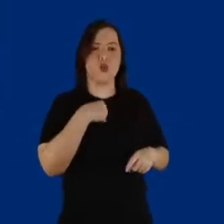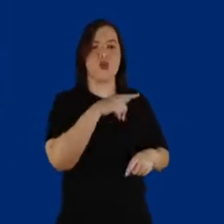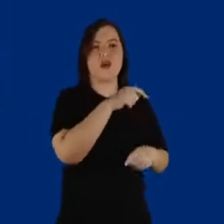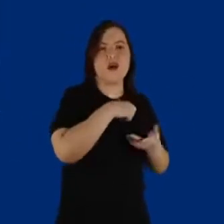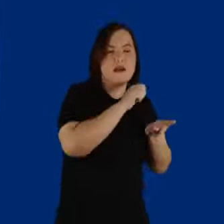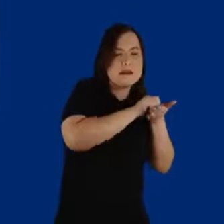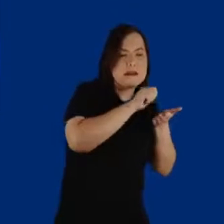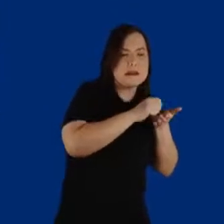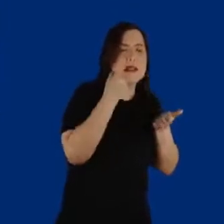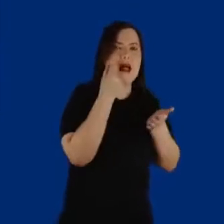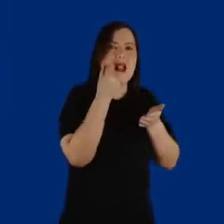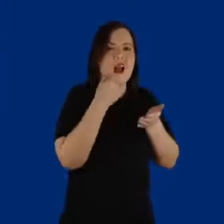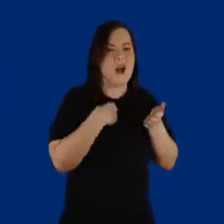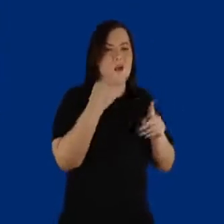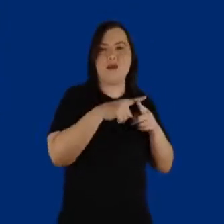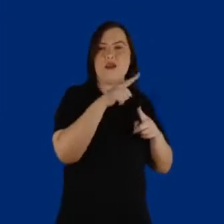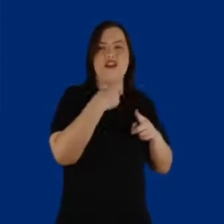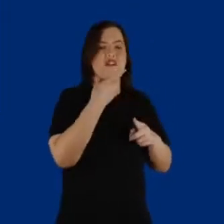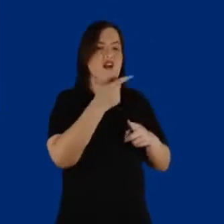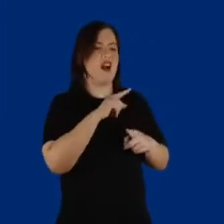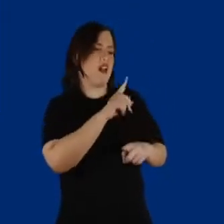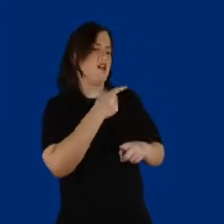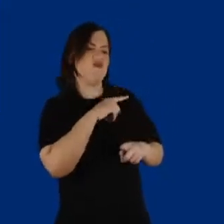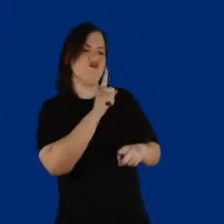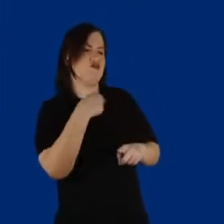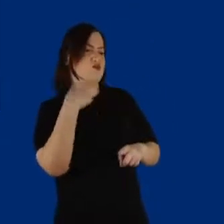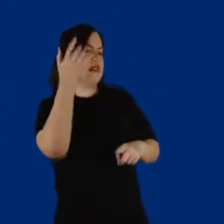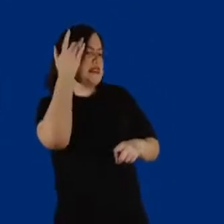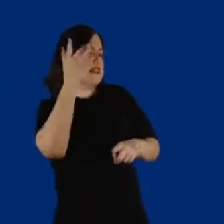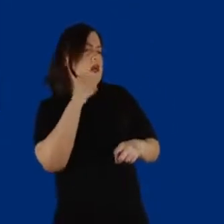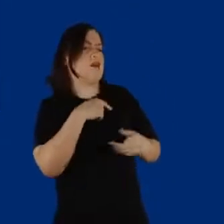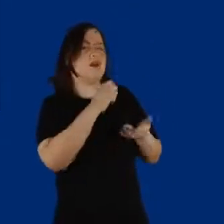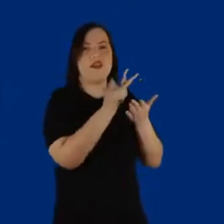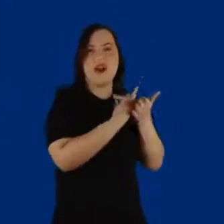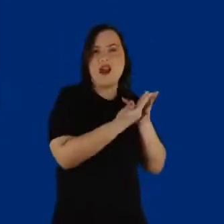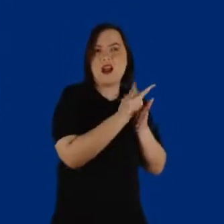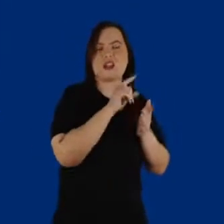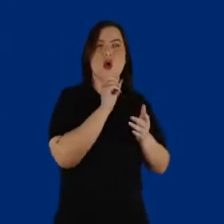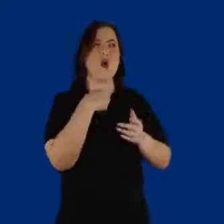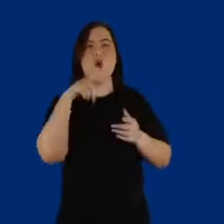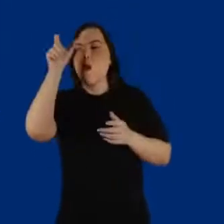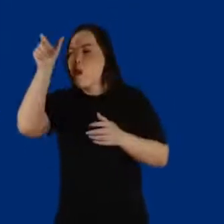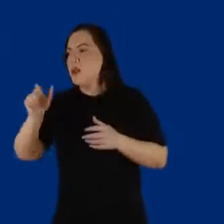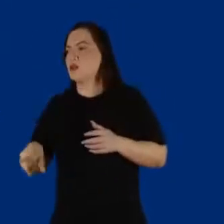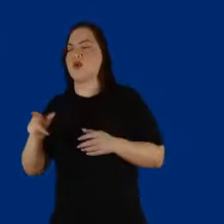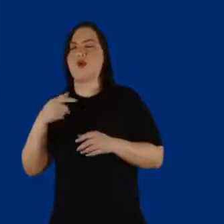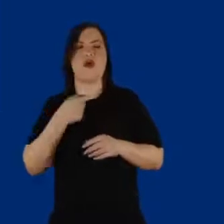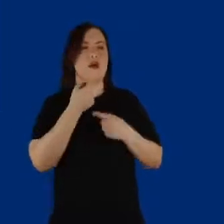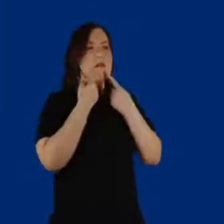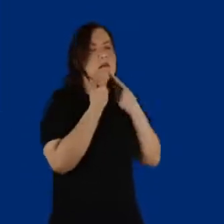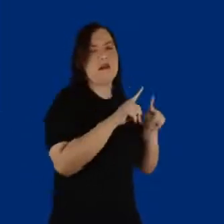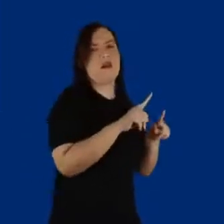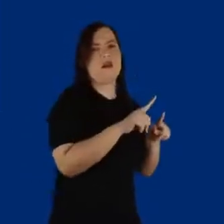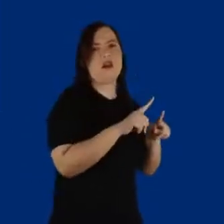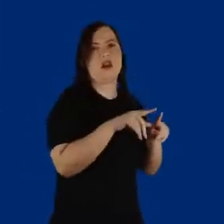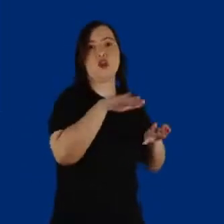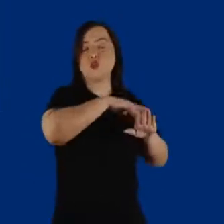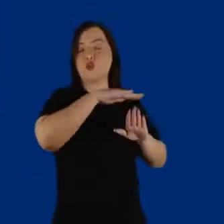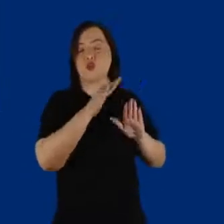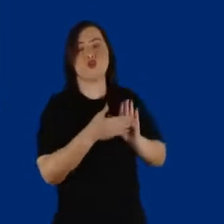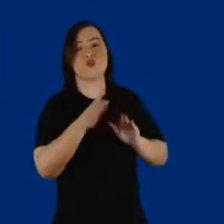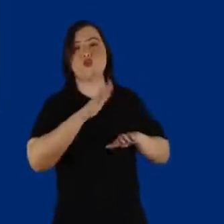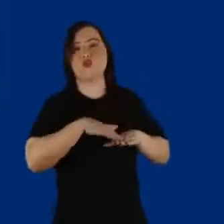porque o professor de artes disse que eles não sabem desenhar ou porque alguém os criticou. Tudo que você